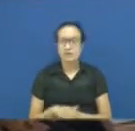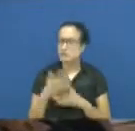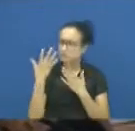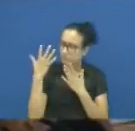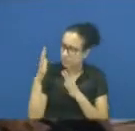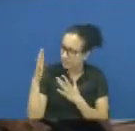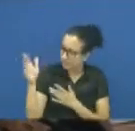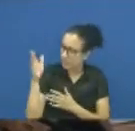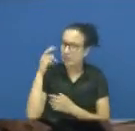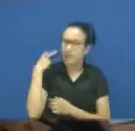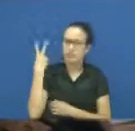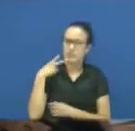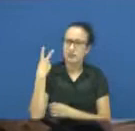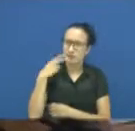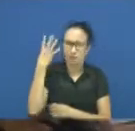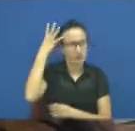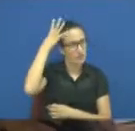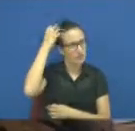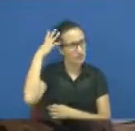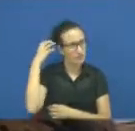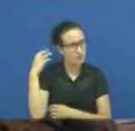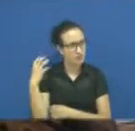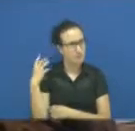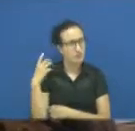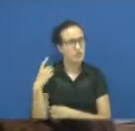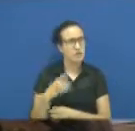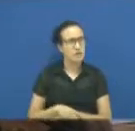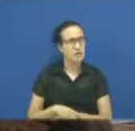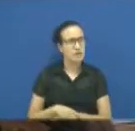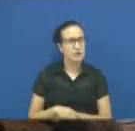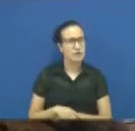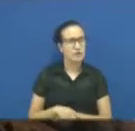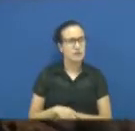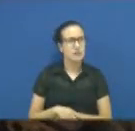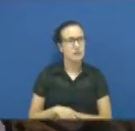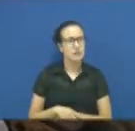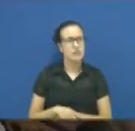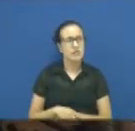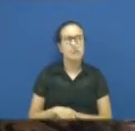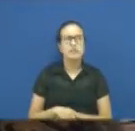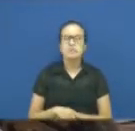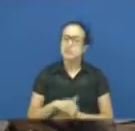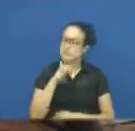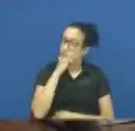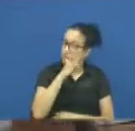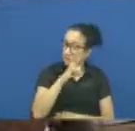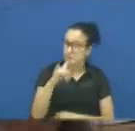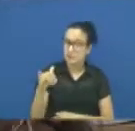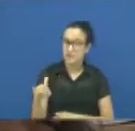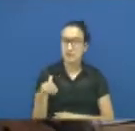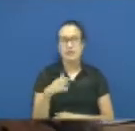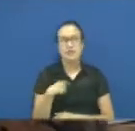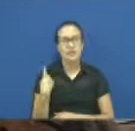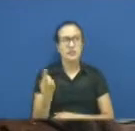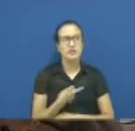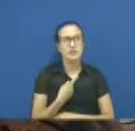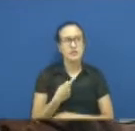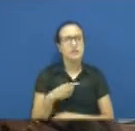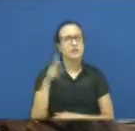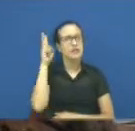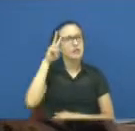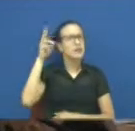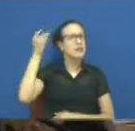a vereadora Lu por essa iniciativa e dizer que, se a gente retroagir um pouquinho